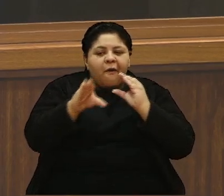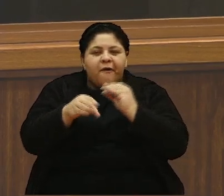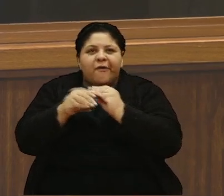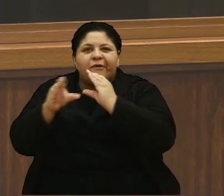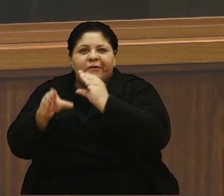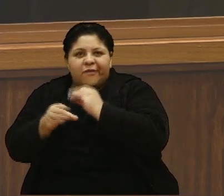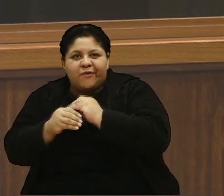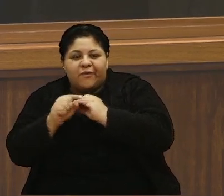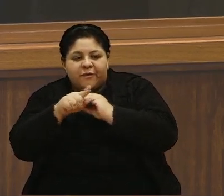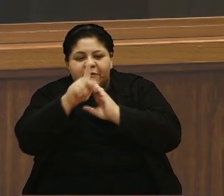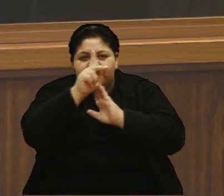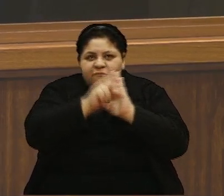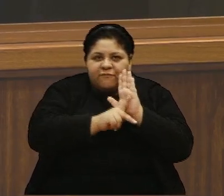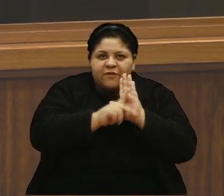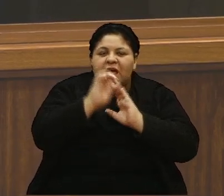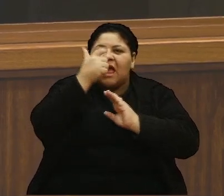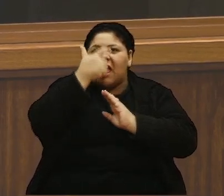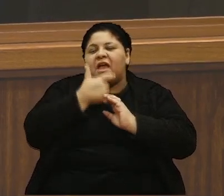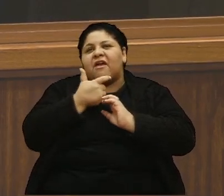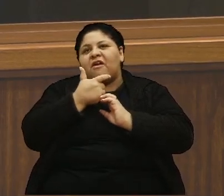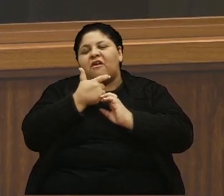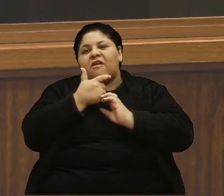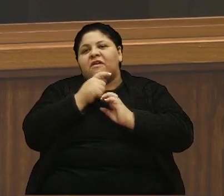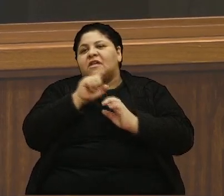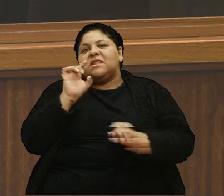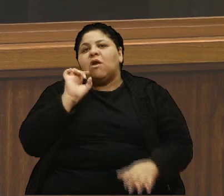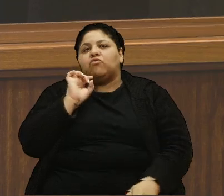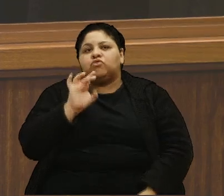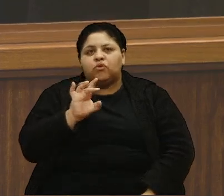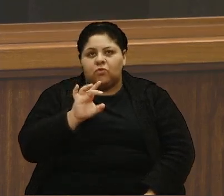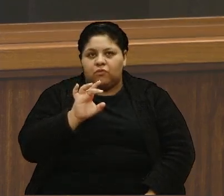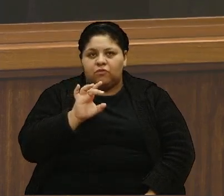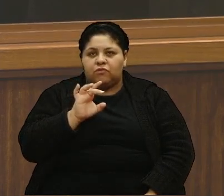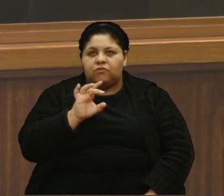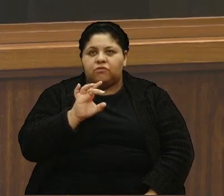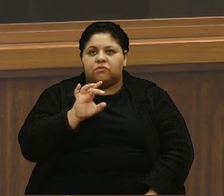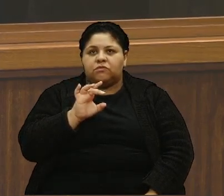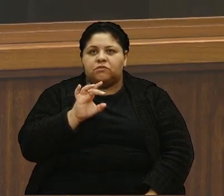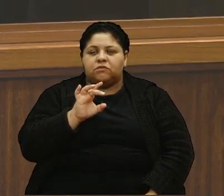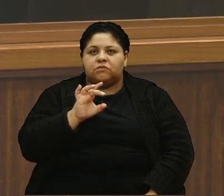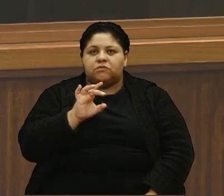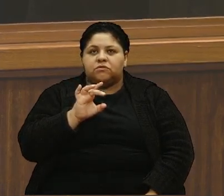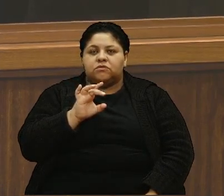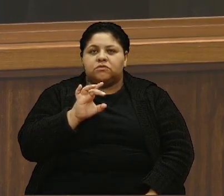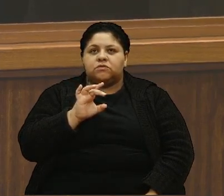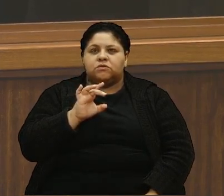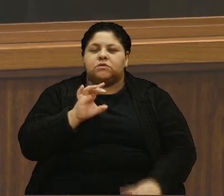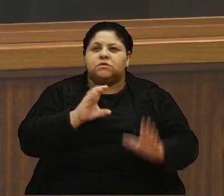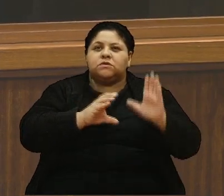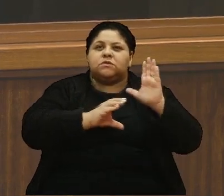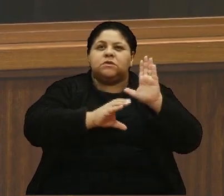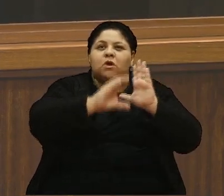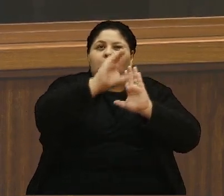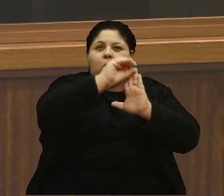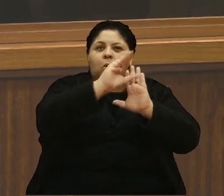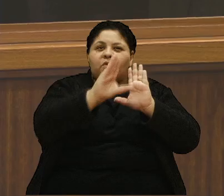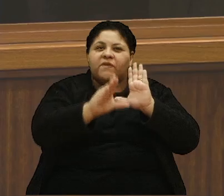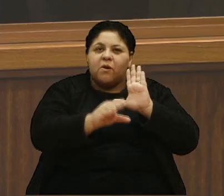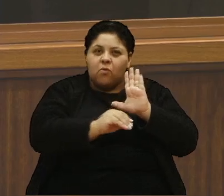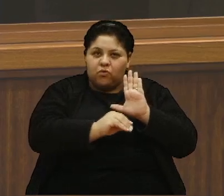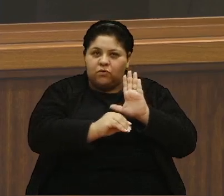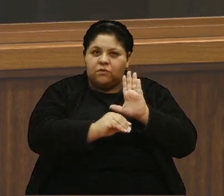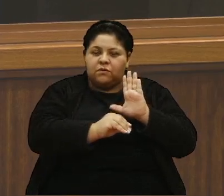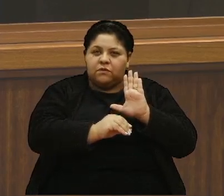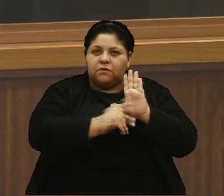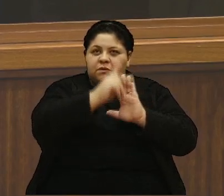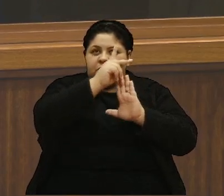maneira com ele. Eu acho que não só o conteúdo desse projeto,